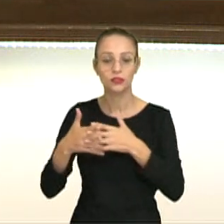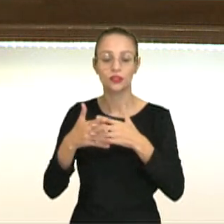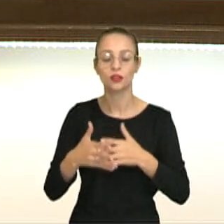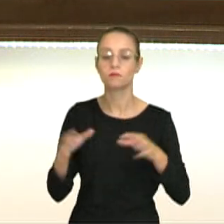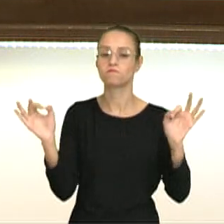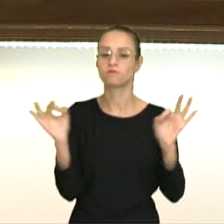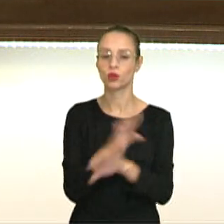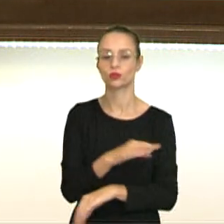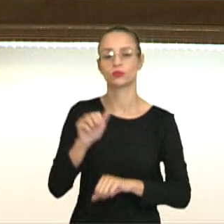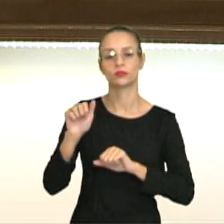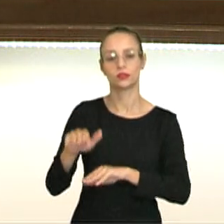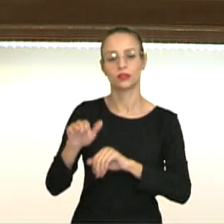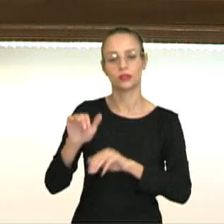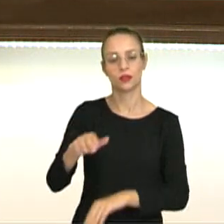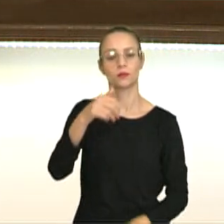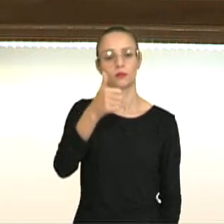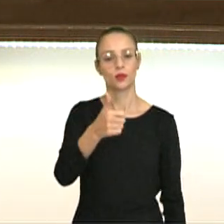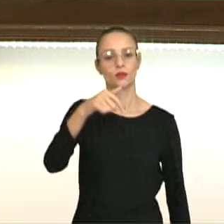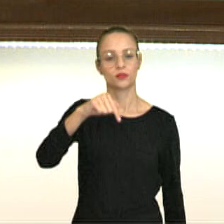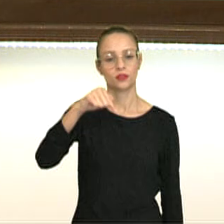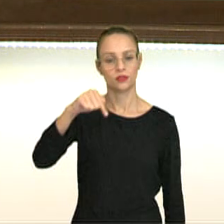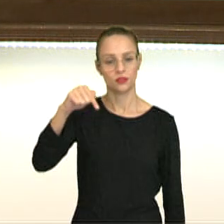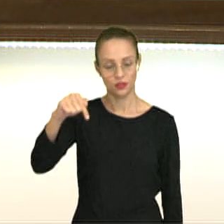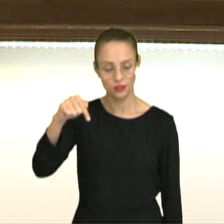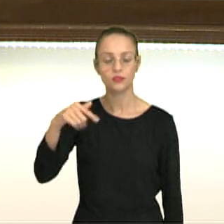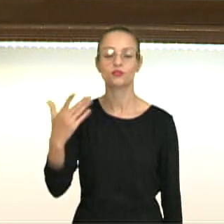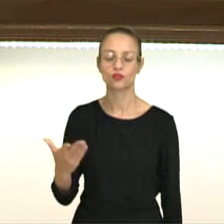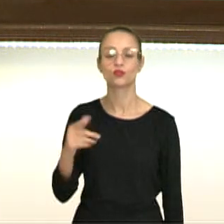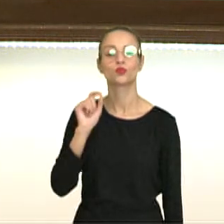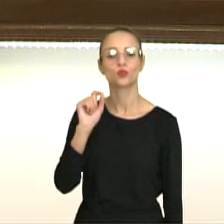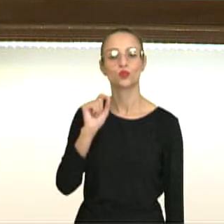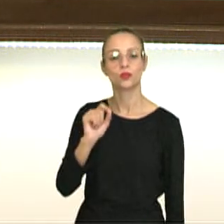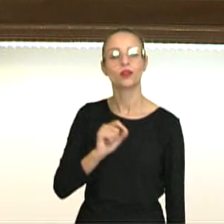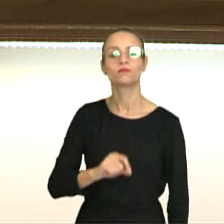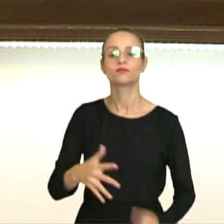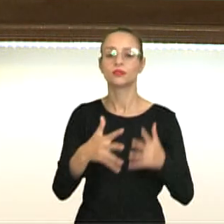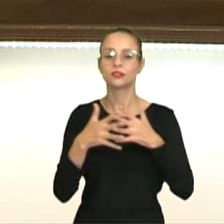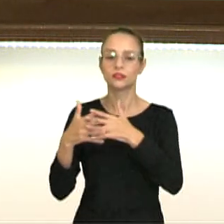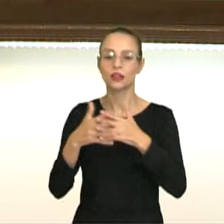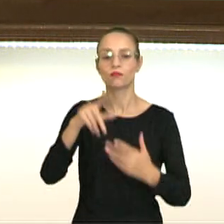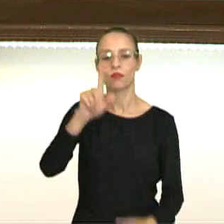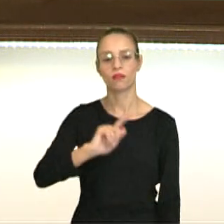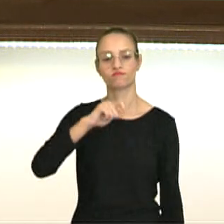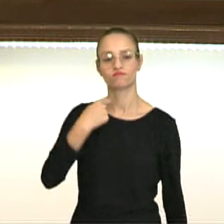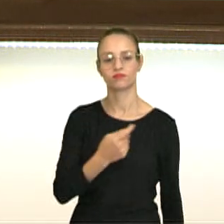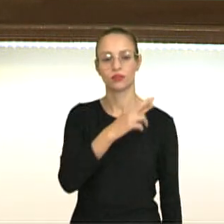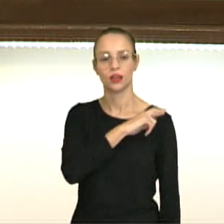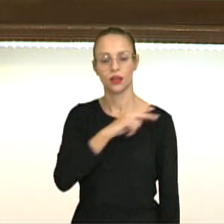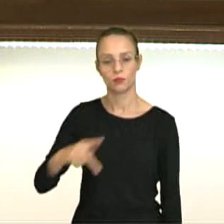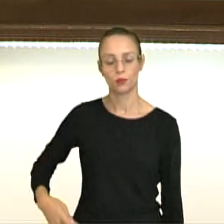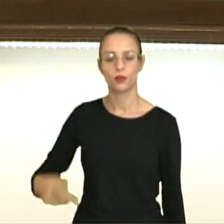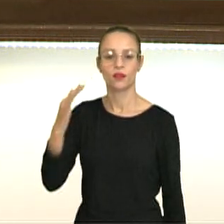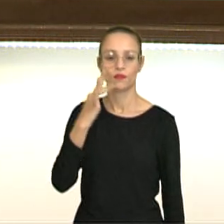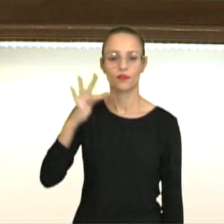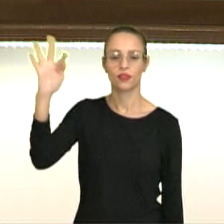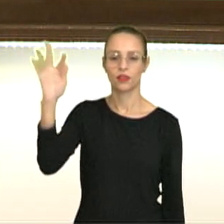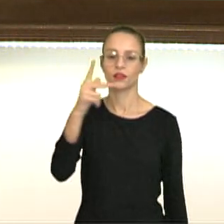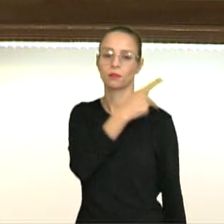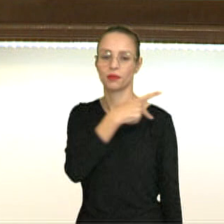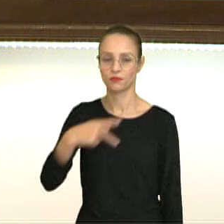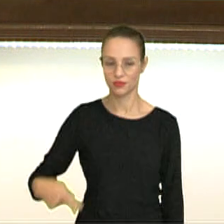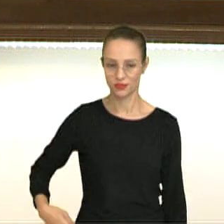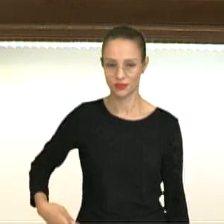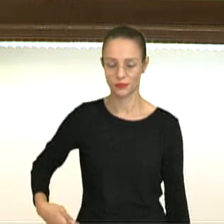em setembro de 1787 e estabeleceu os Estados Unidos como uma república federalista e